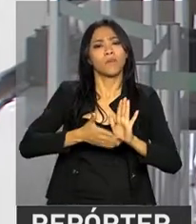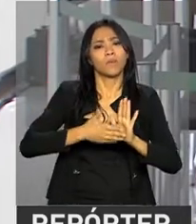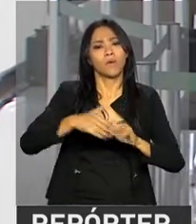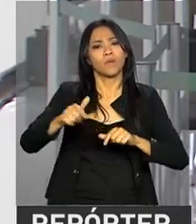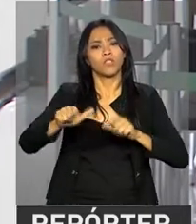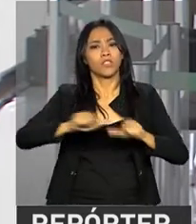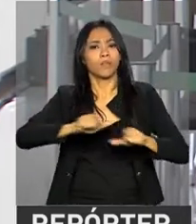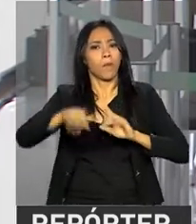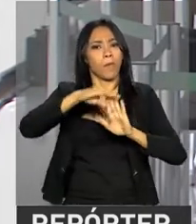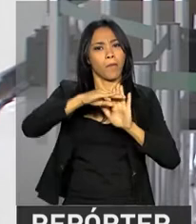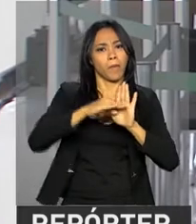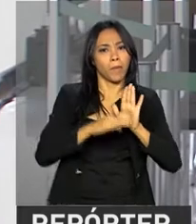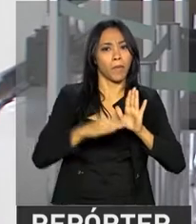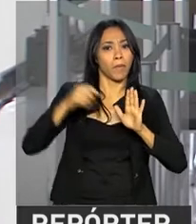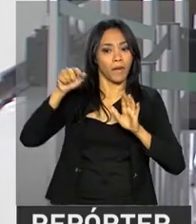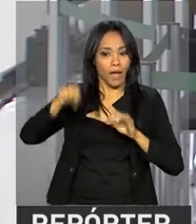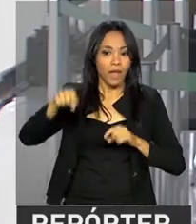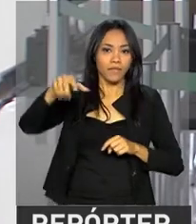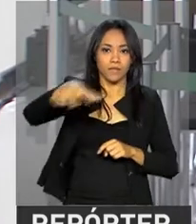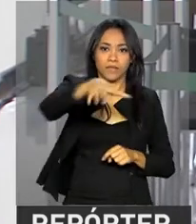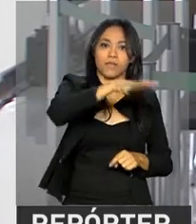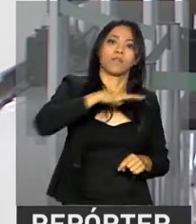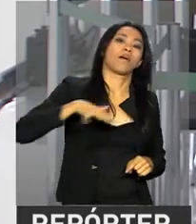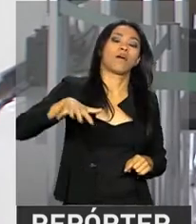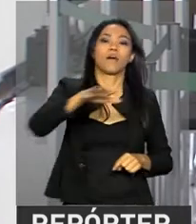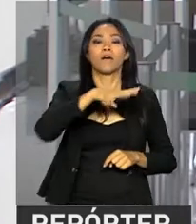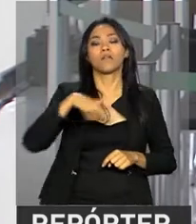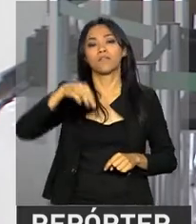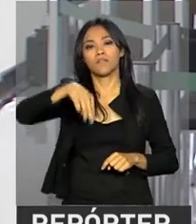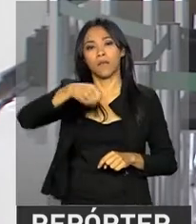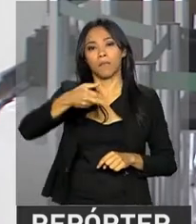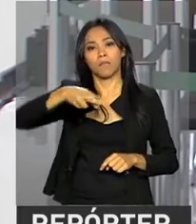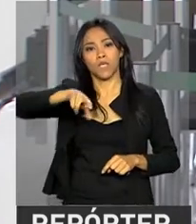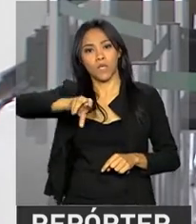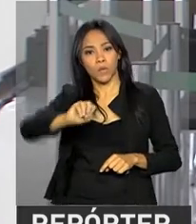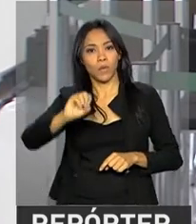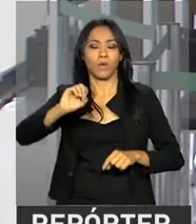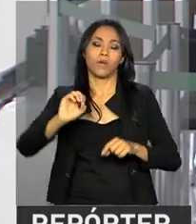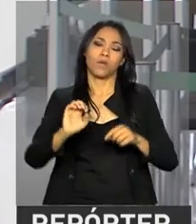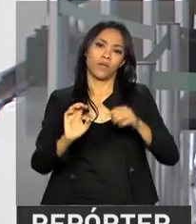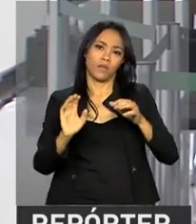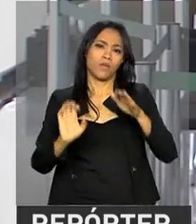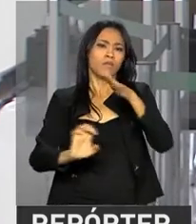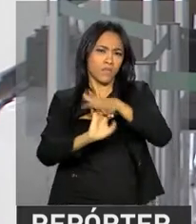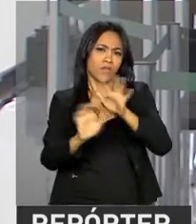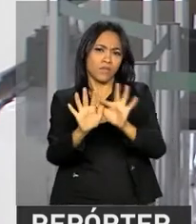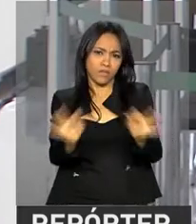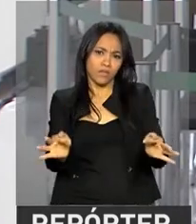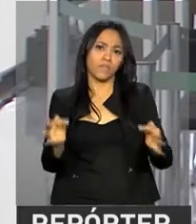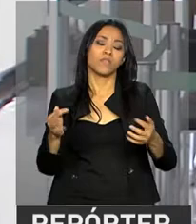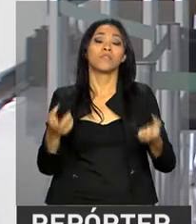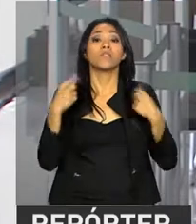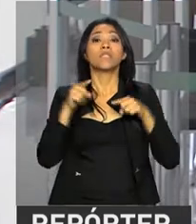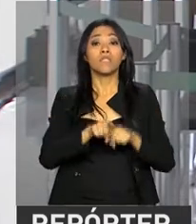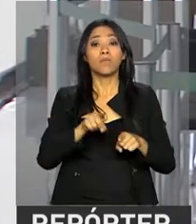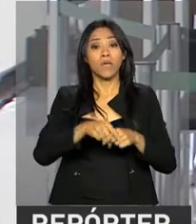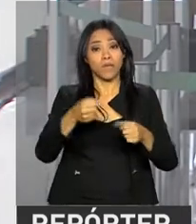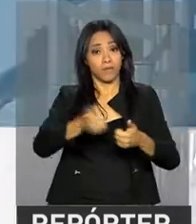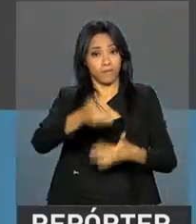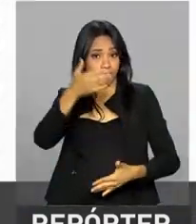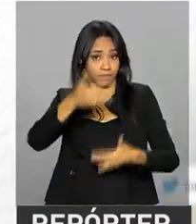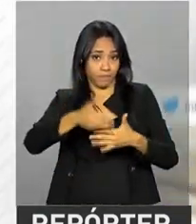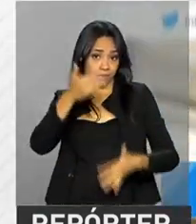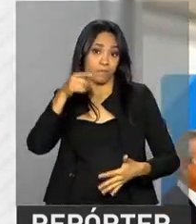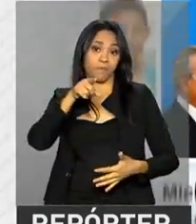esse setor para as micro e pequenas empresas e aí cara é agora pouco mais cedo pelas redes sociais o presidente michel temer ele